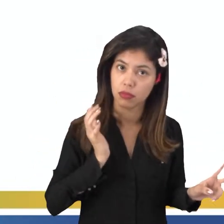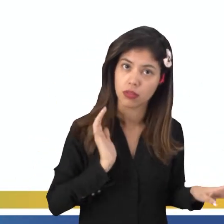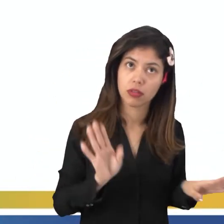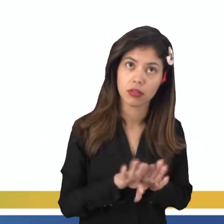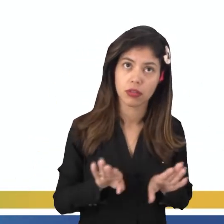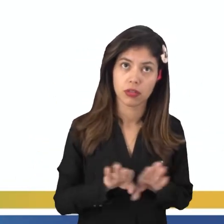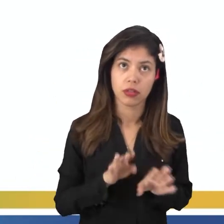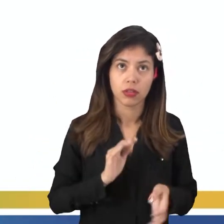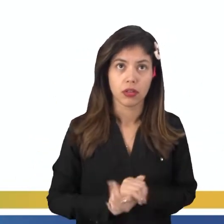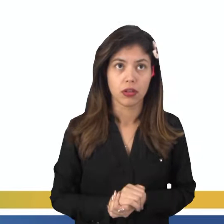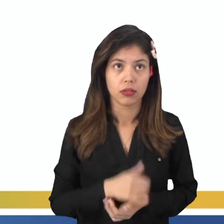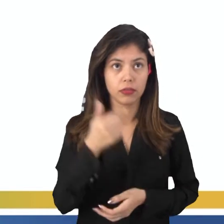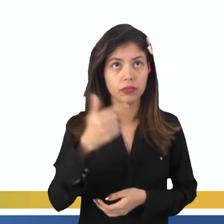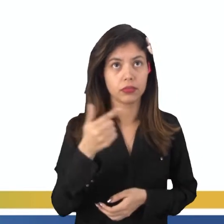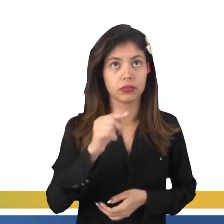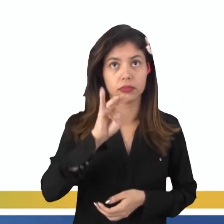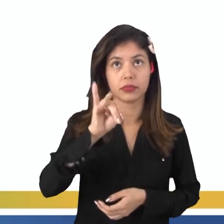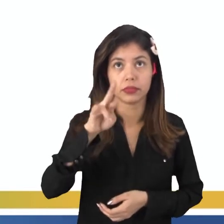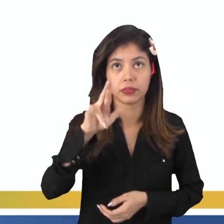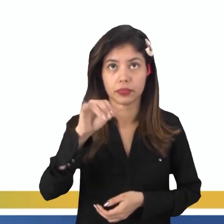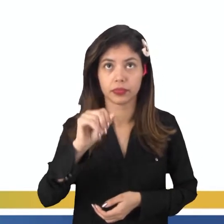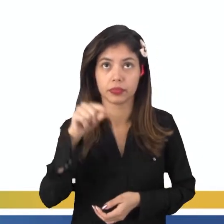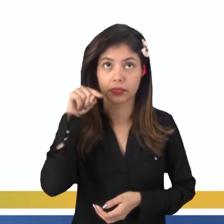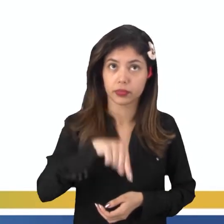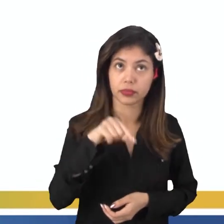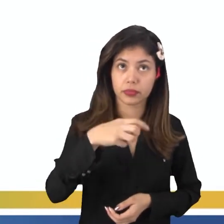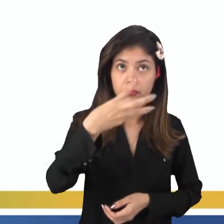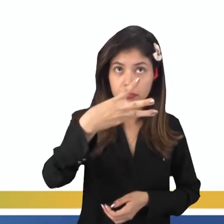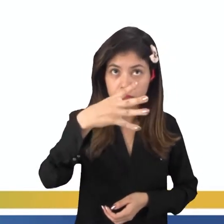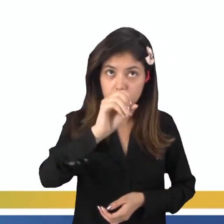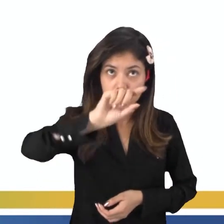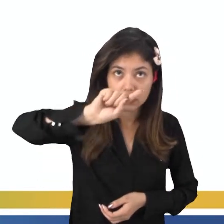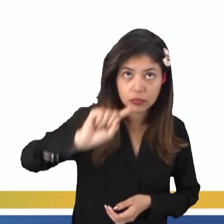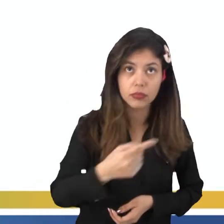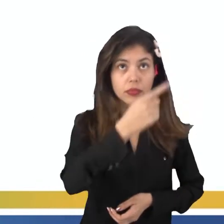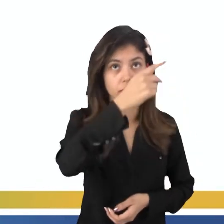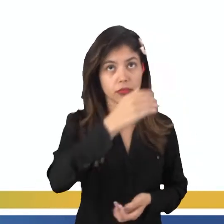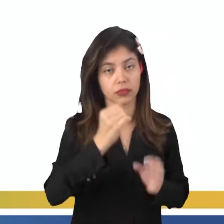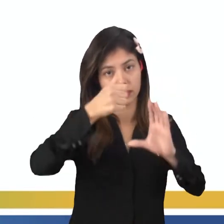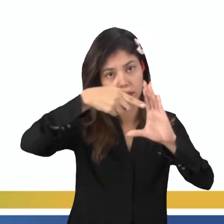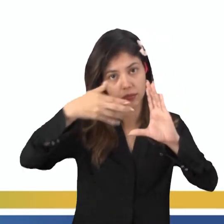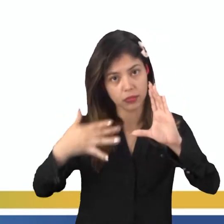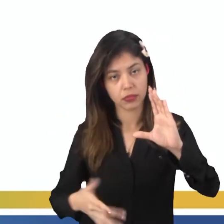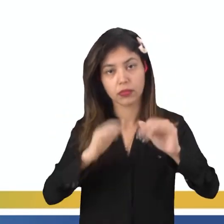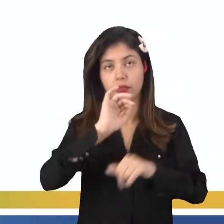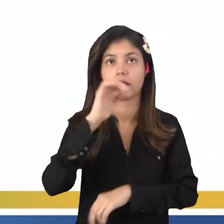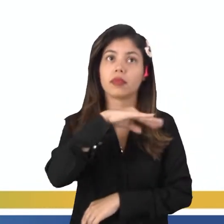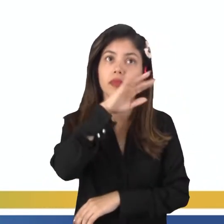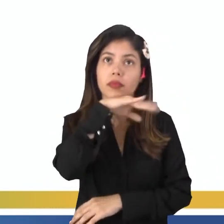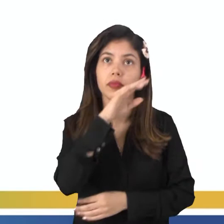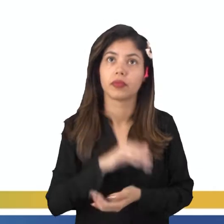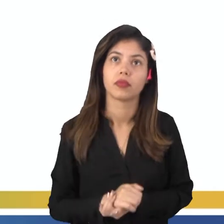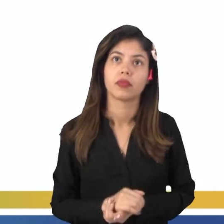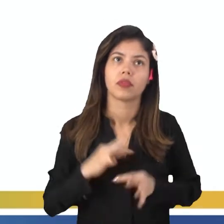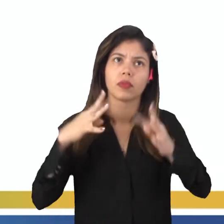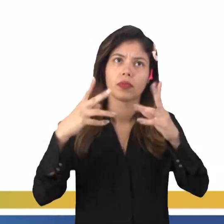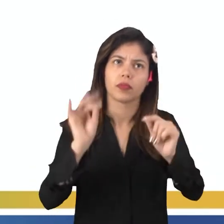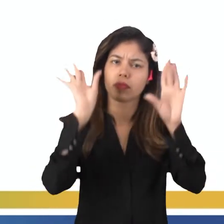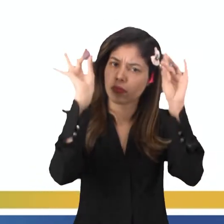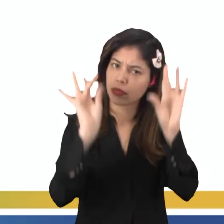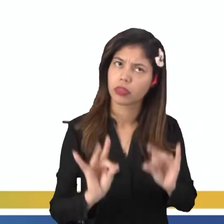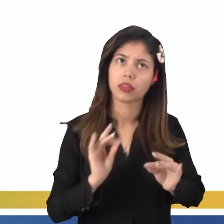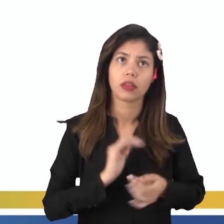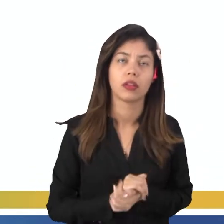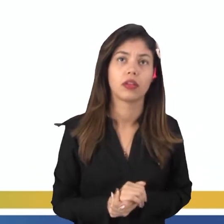rica também. Segundo a Embrapa, há nesse bioma cerca de 30 milhões de espécies de animais. Contudo, olha